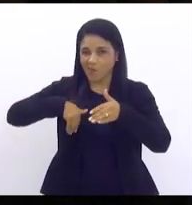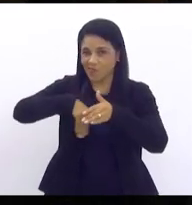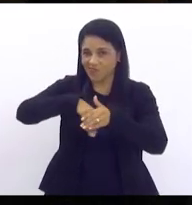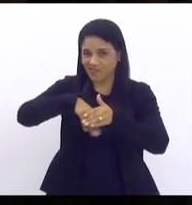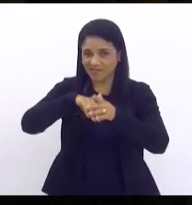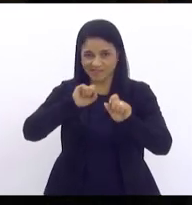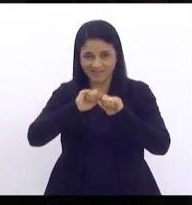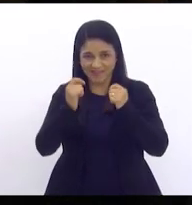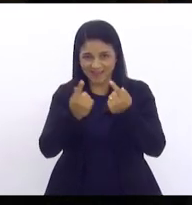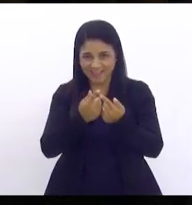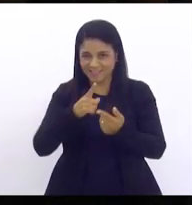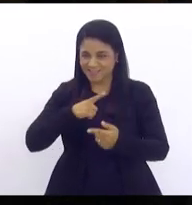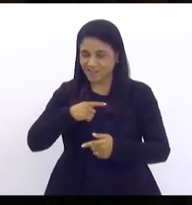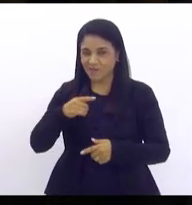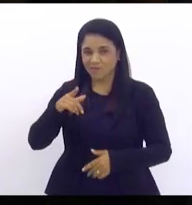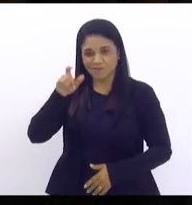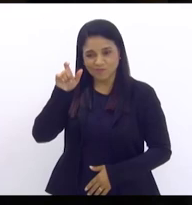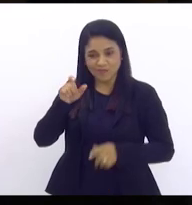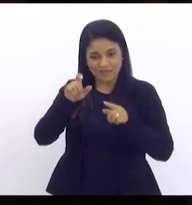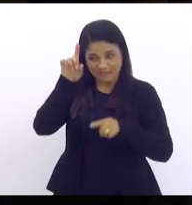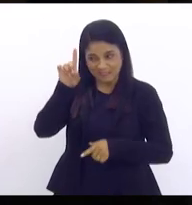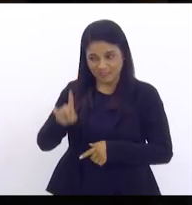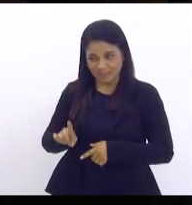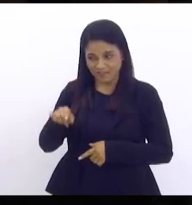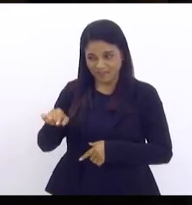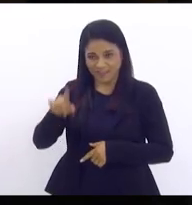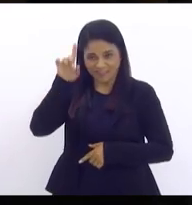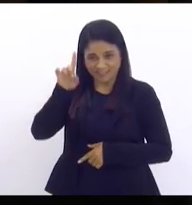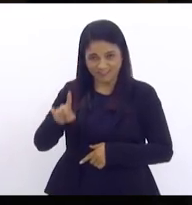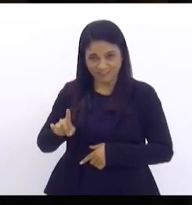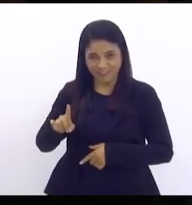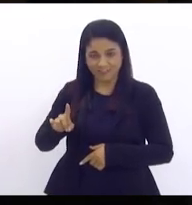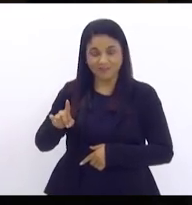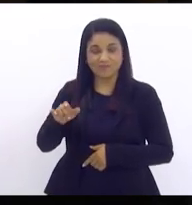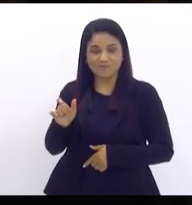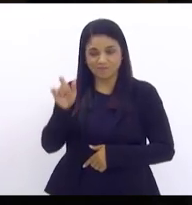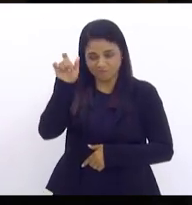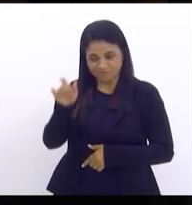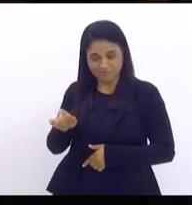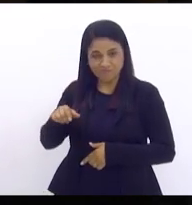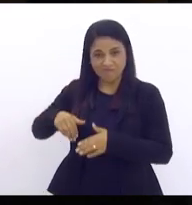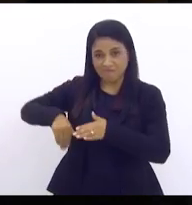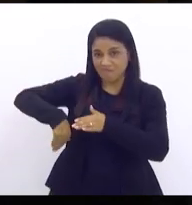de grande performance. Seja bem-vindo, deputado Carlos Augusto.